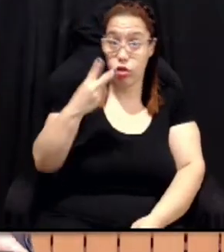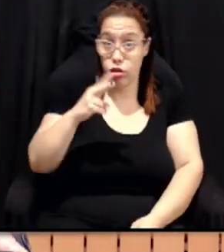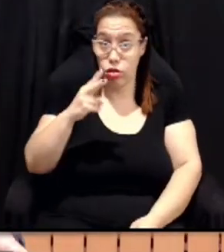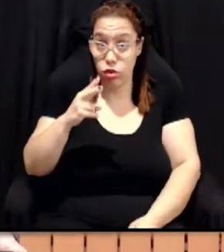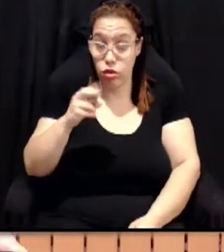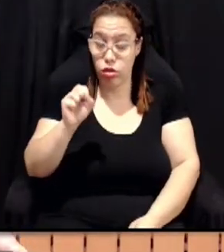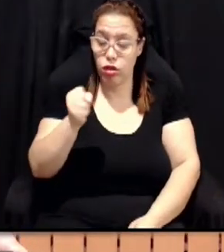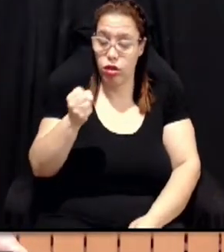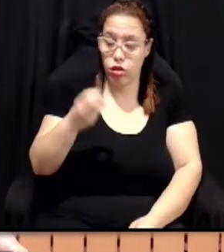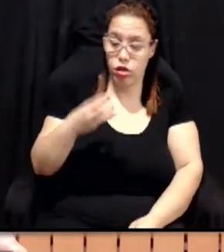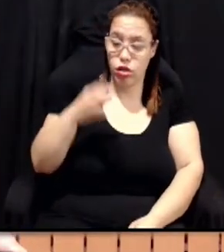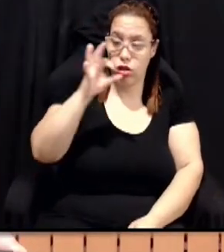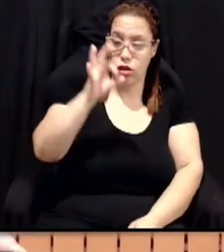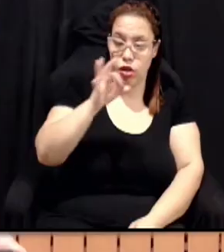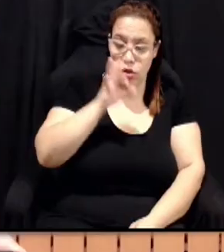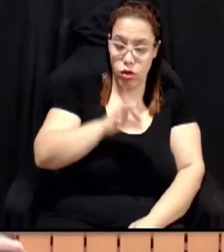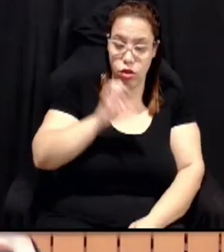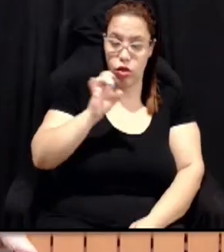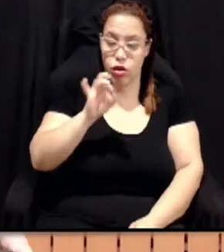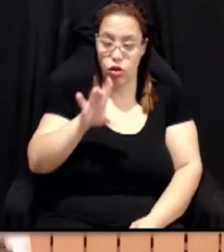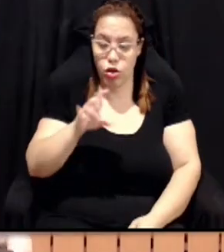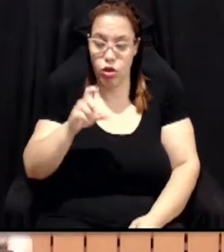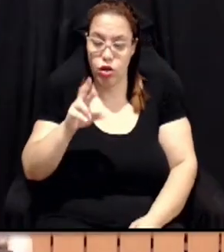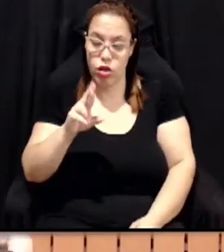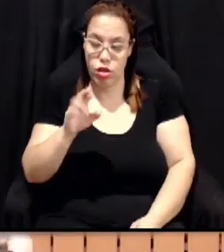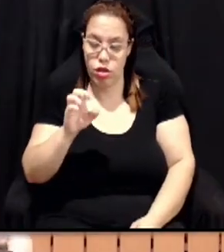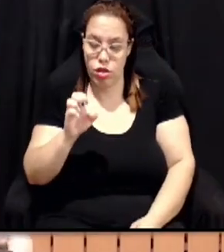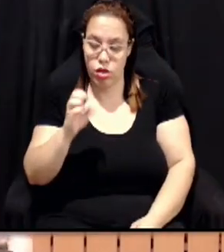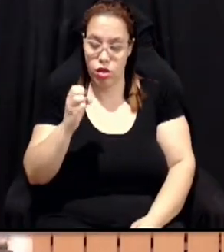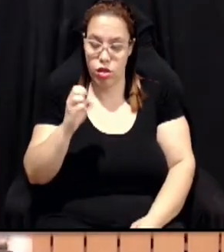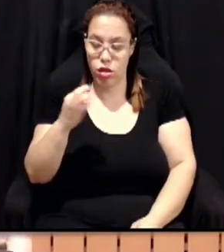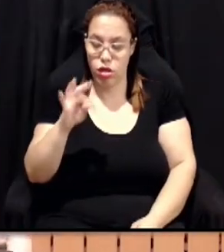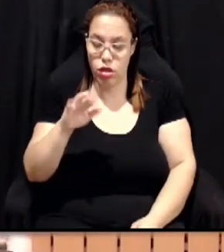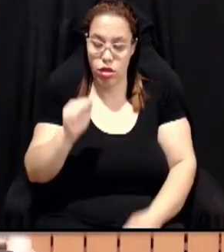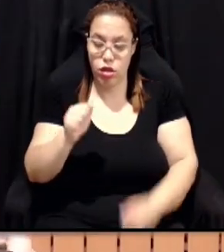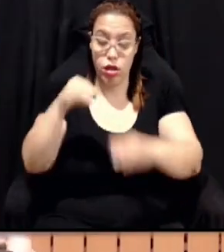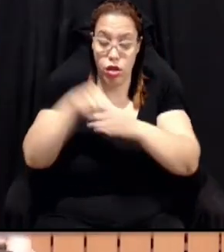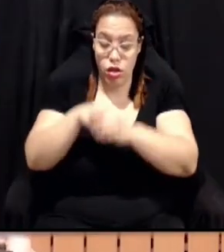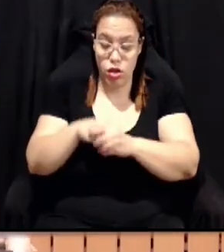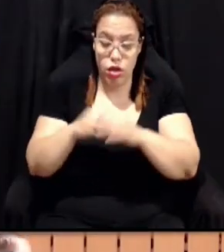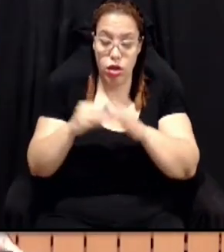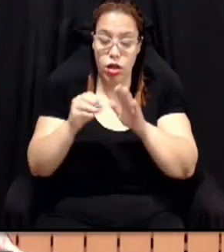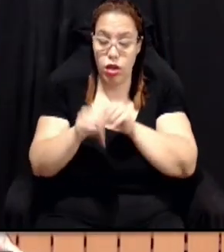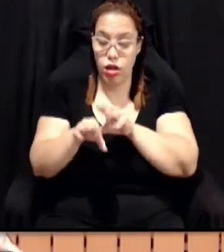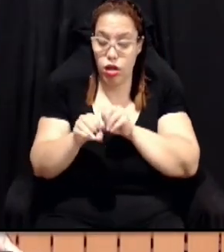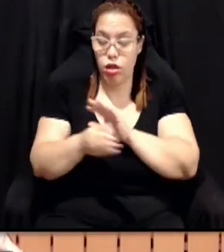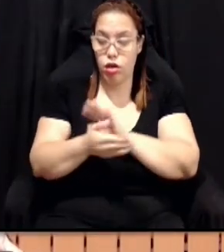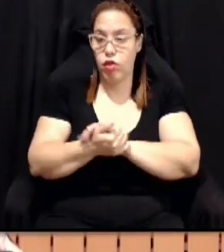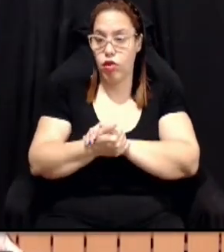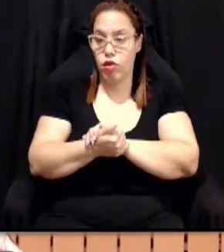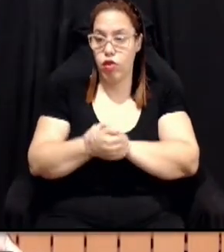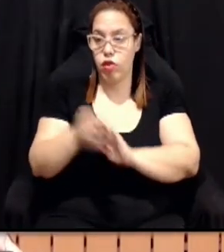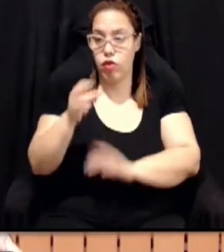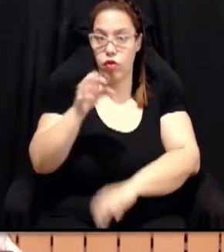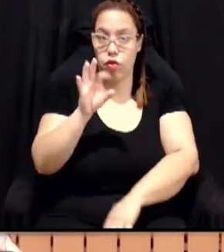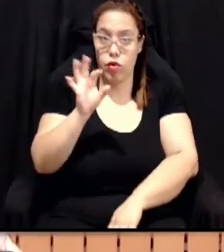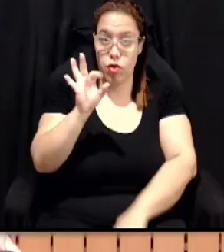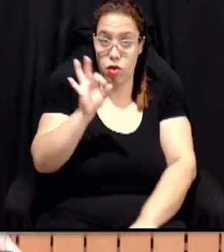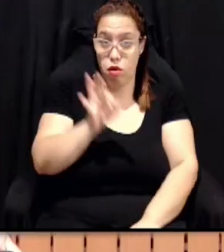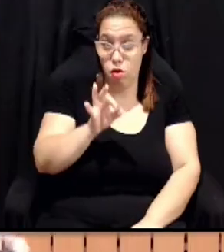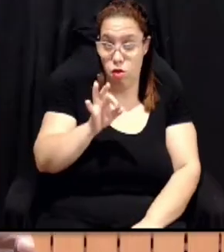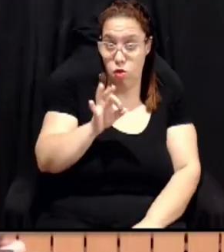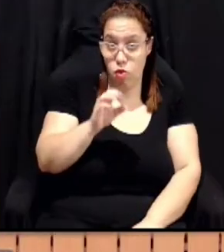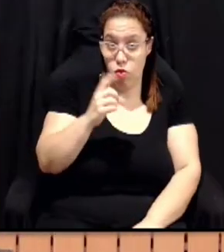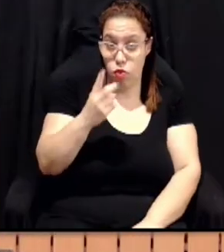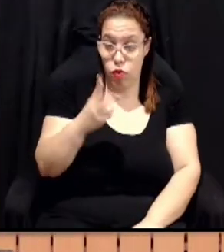22,73% apenas das receitas aplicadas na educação, sendo que o percentual mínimo constitucional era de